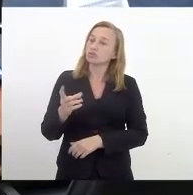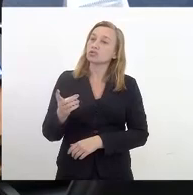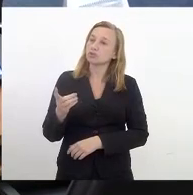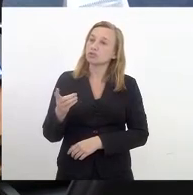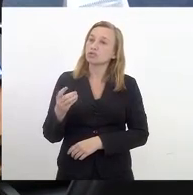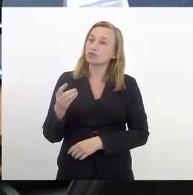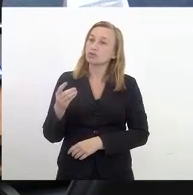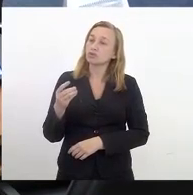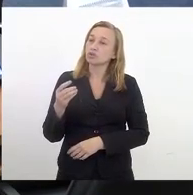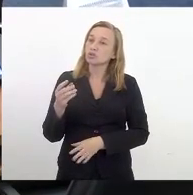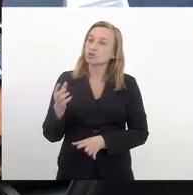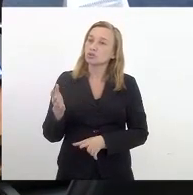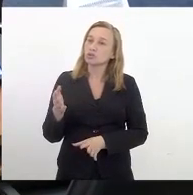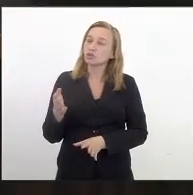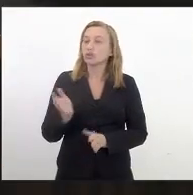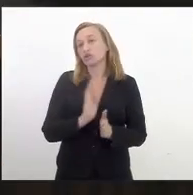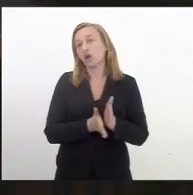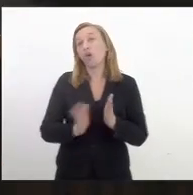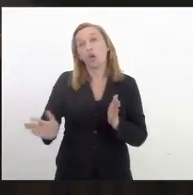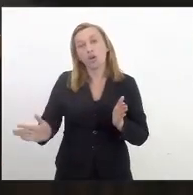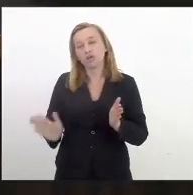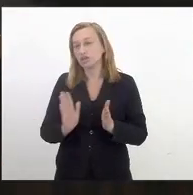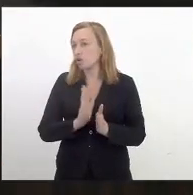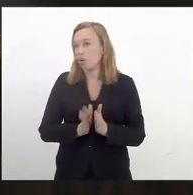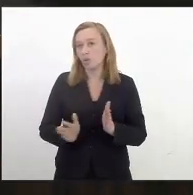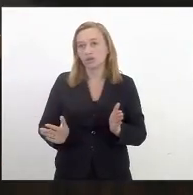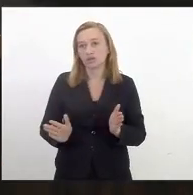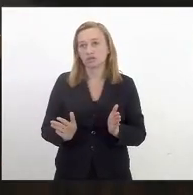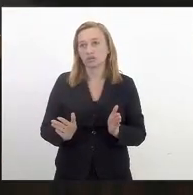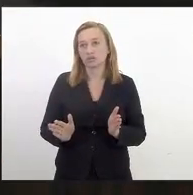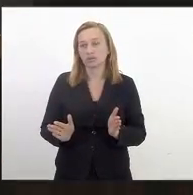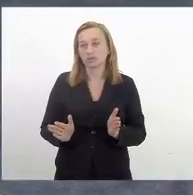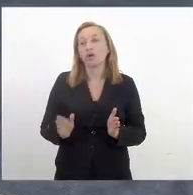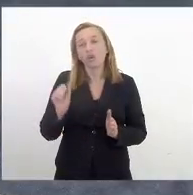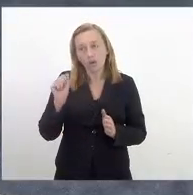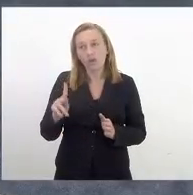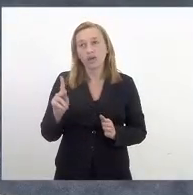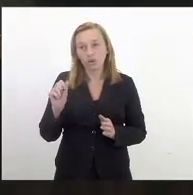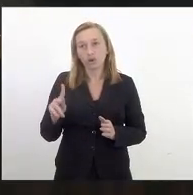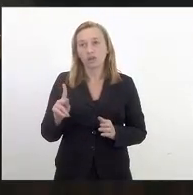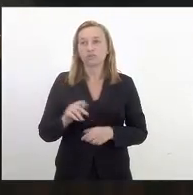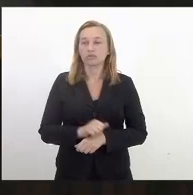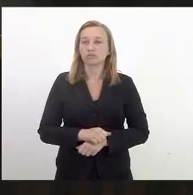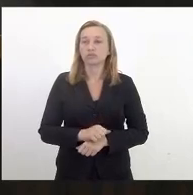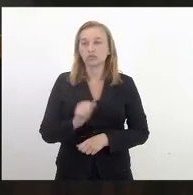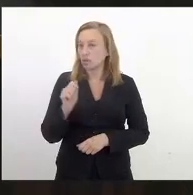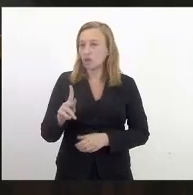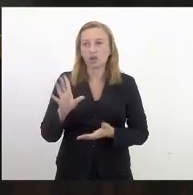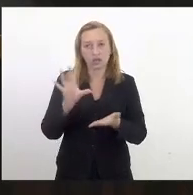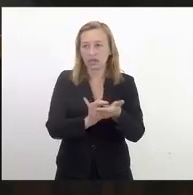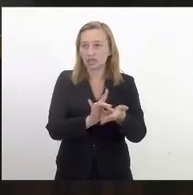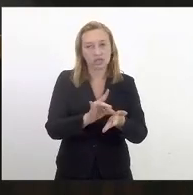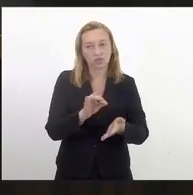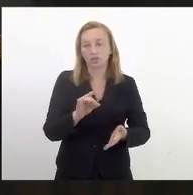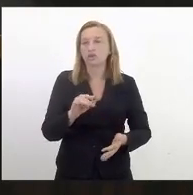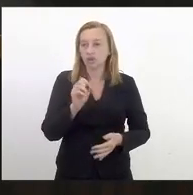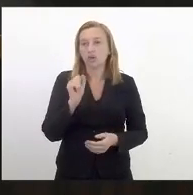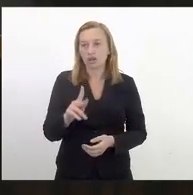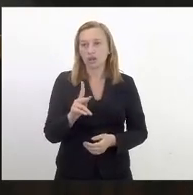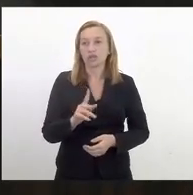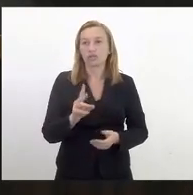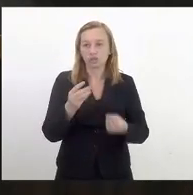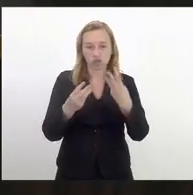vejam não é não tem voto tem a questão de ordem em relação ao pensamento anexação então tá então anexado ok nós